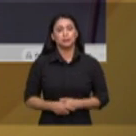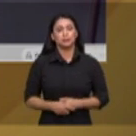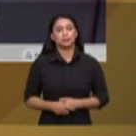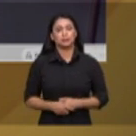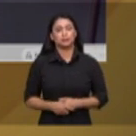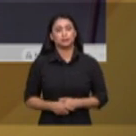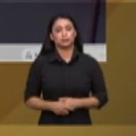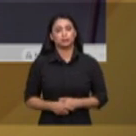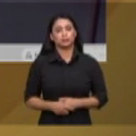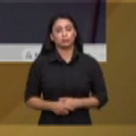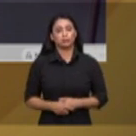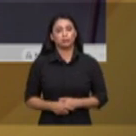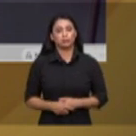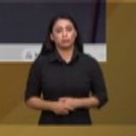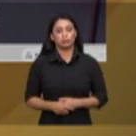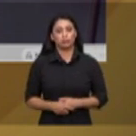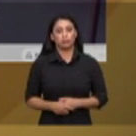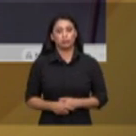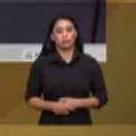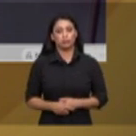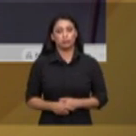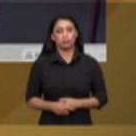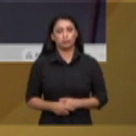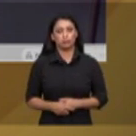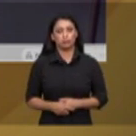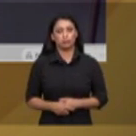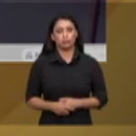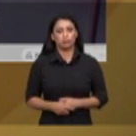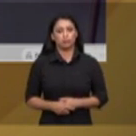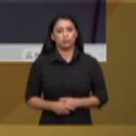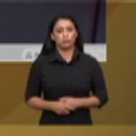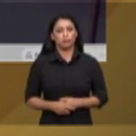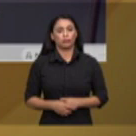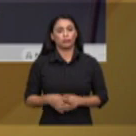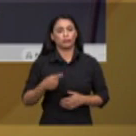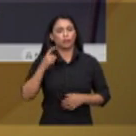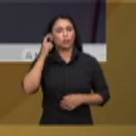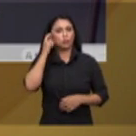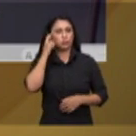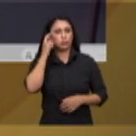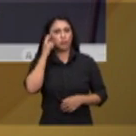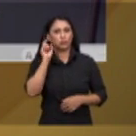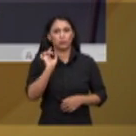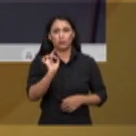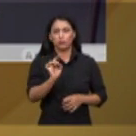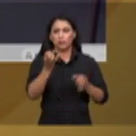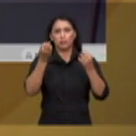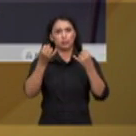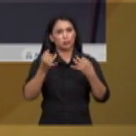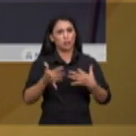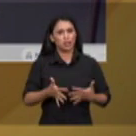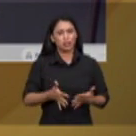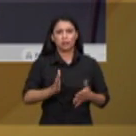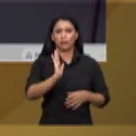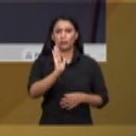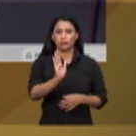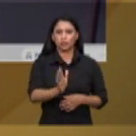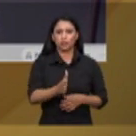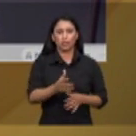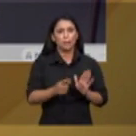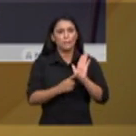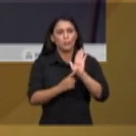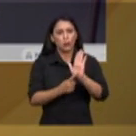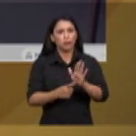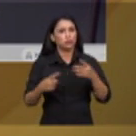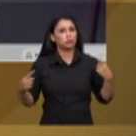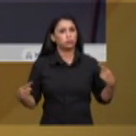Eu, francamente, eu penso que esses pontos iniciais já seriam suficientes para demonstrar a